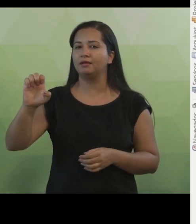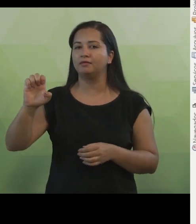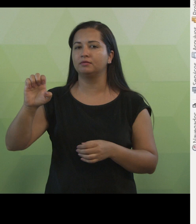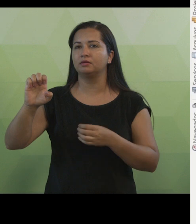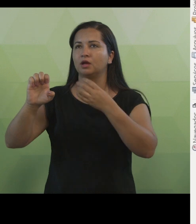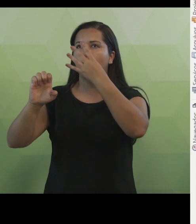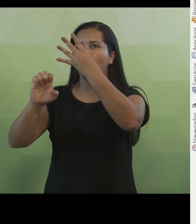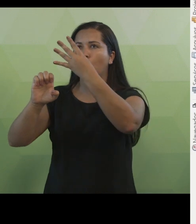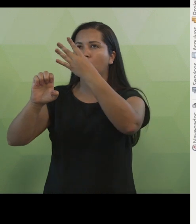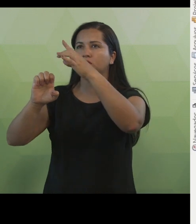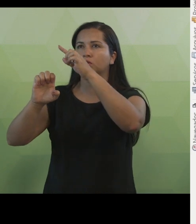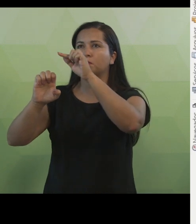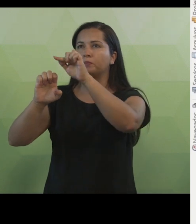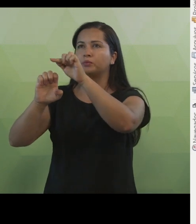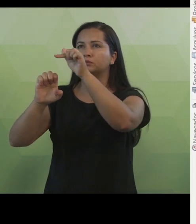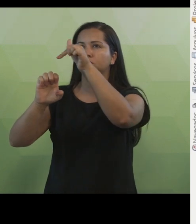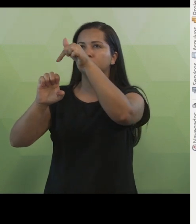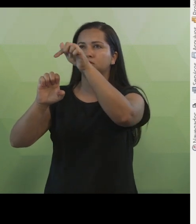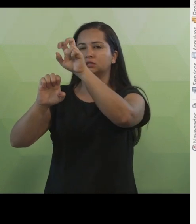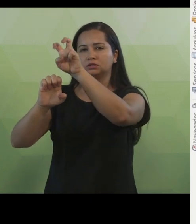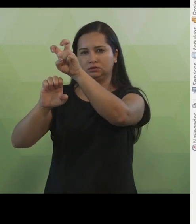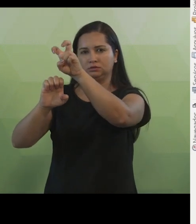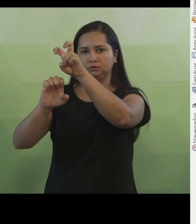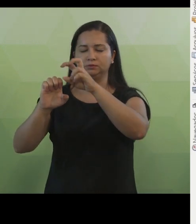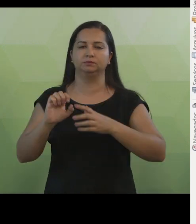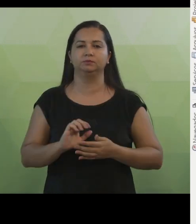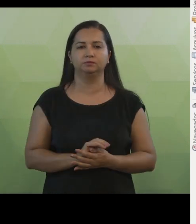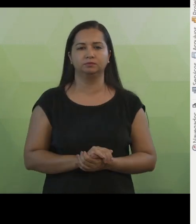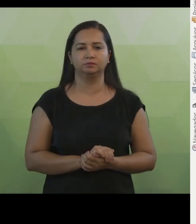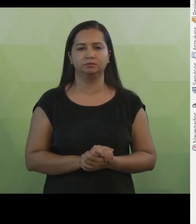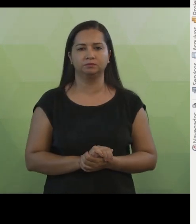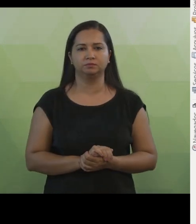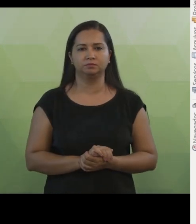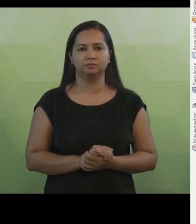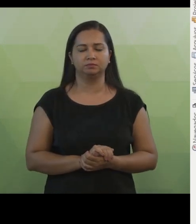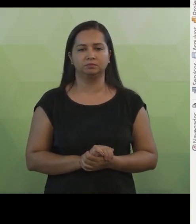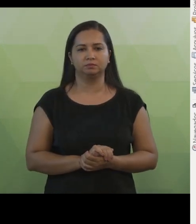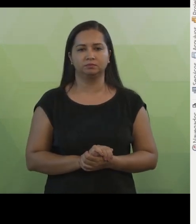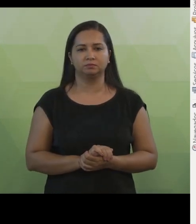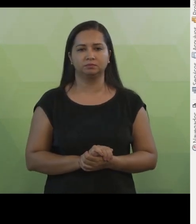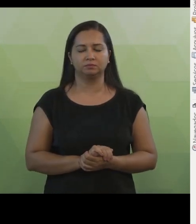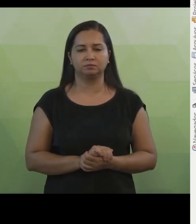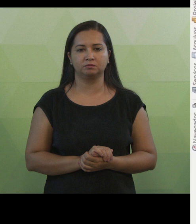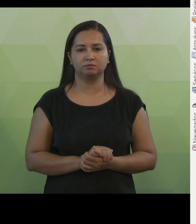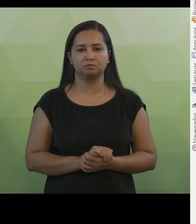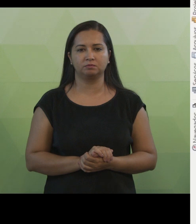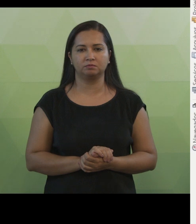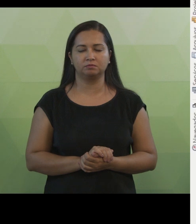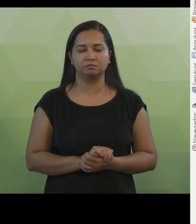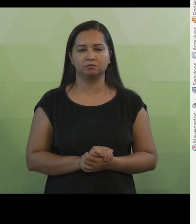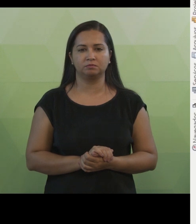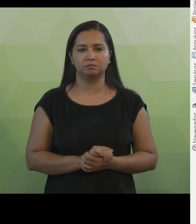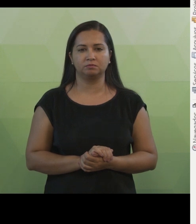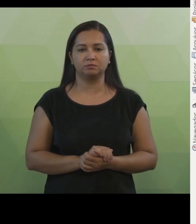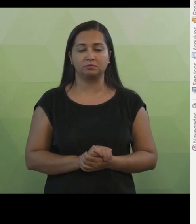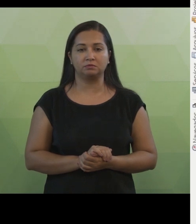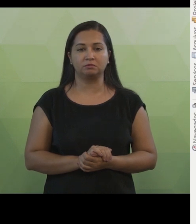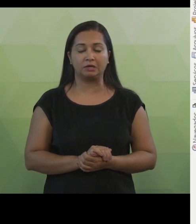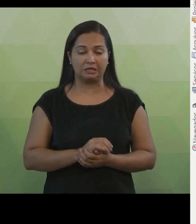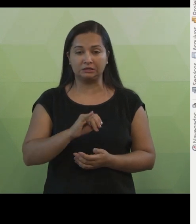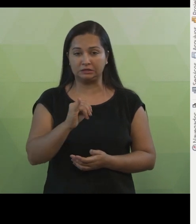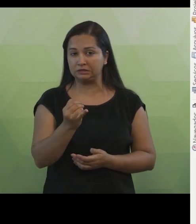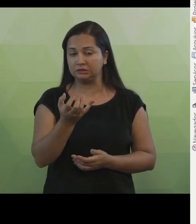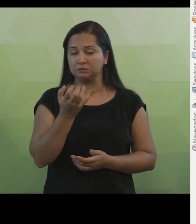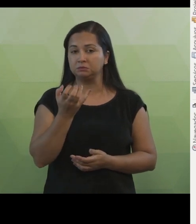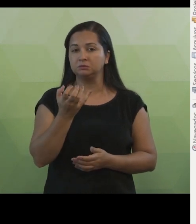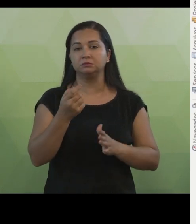double E e F. Vamos inicializar nossas variáveis A com valor 5